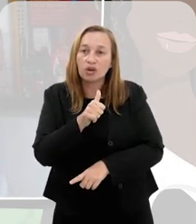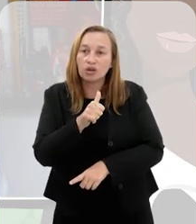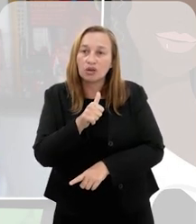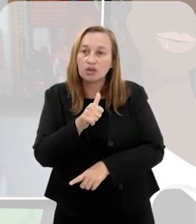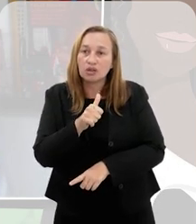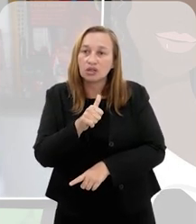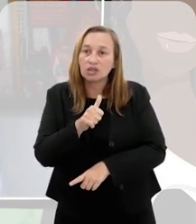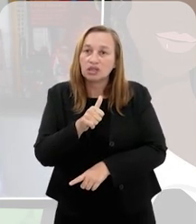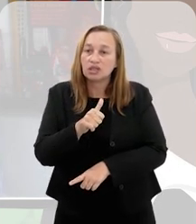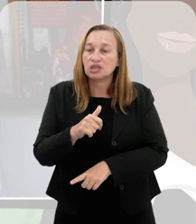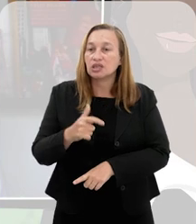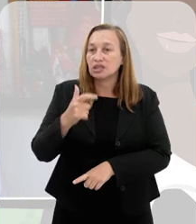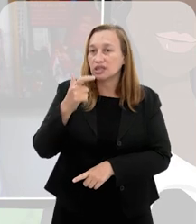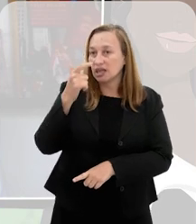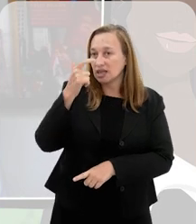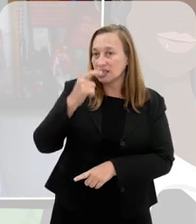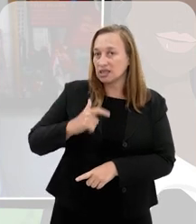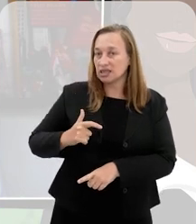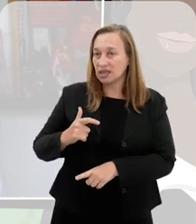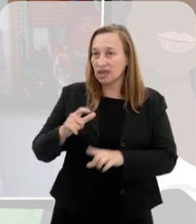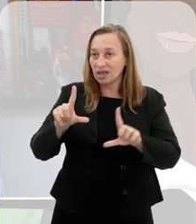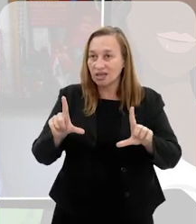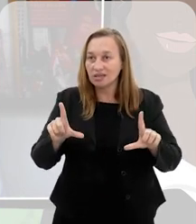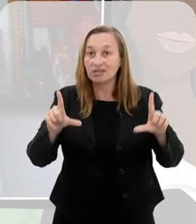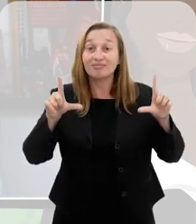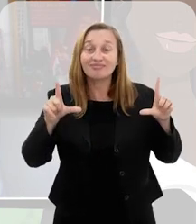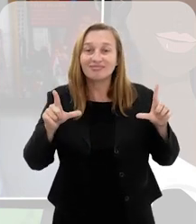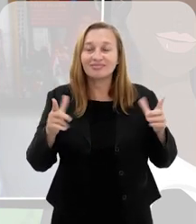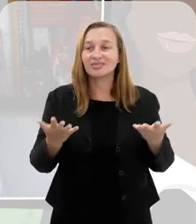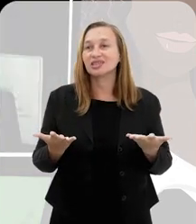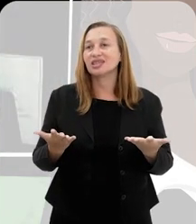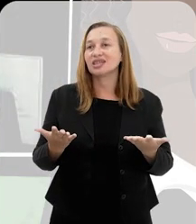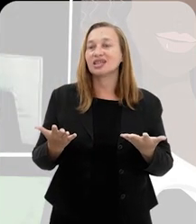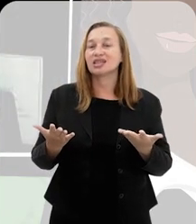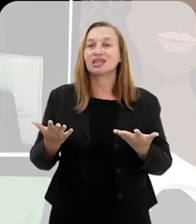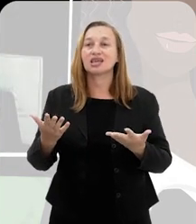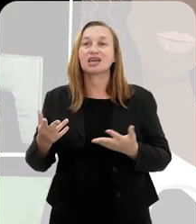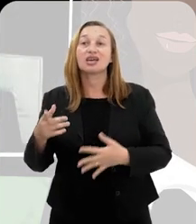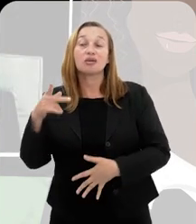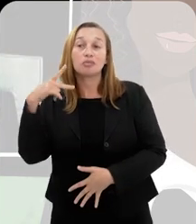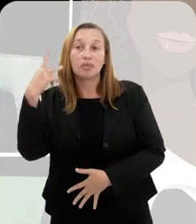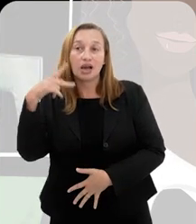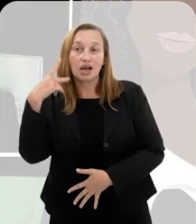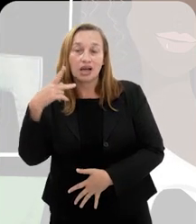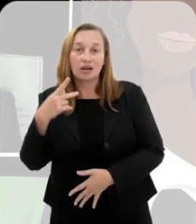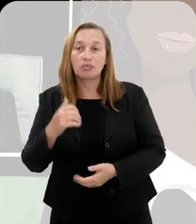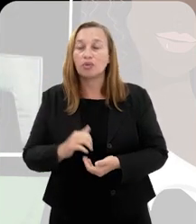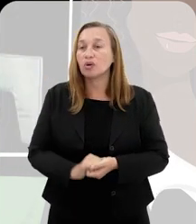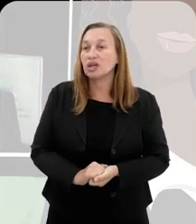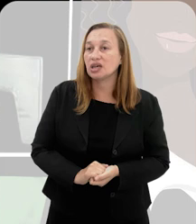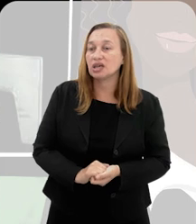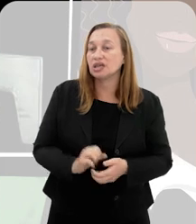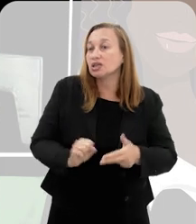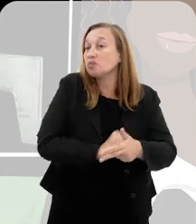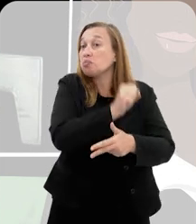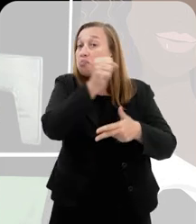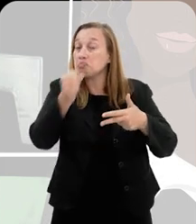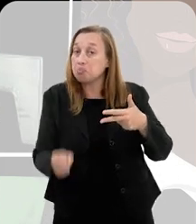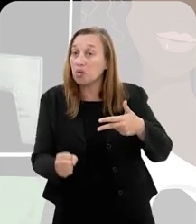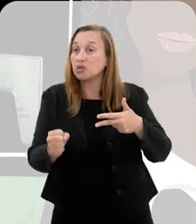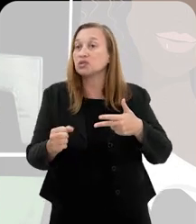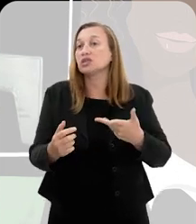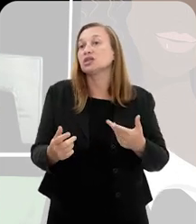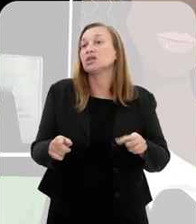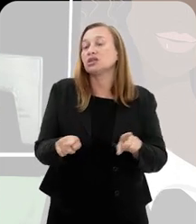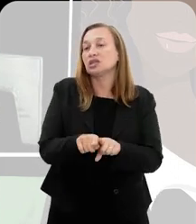contra a mulher pelo fato dela começar a ascender nos cargos públicos, nas esferas de poder